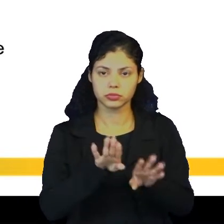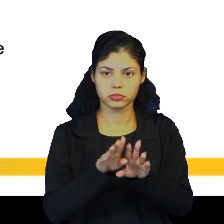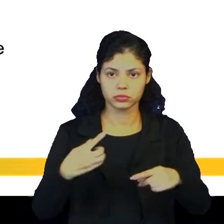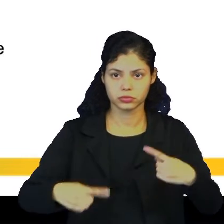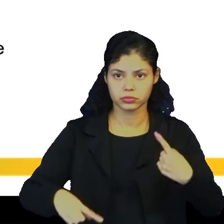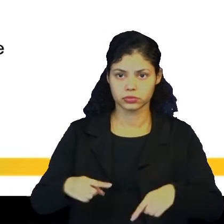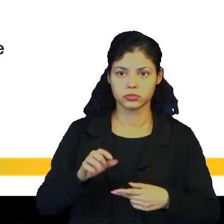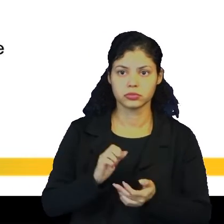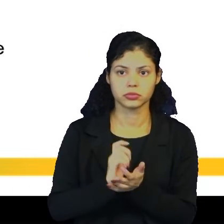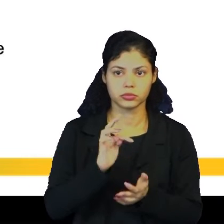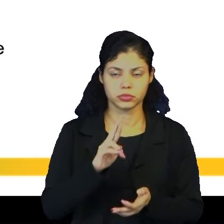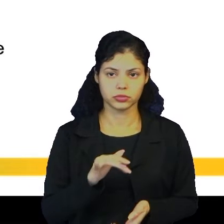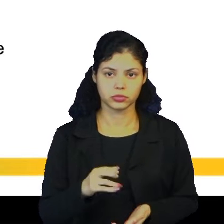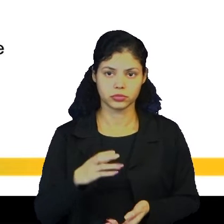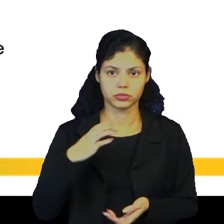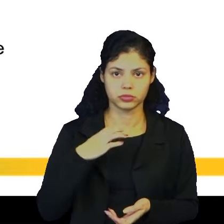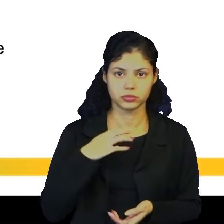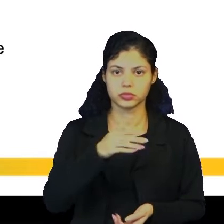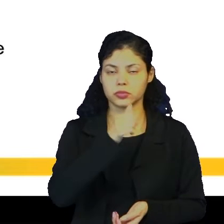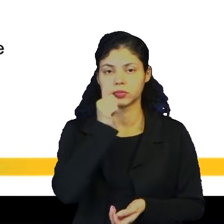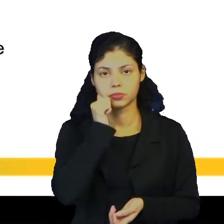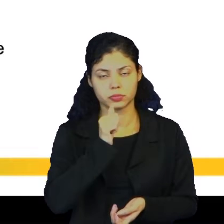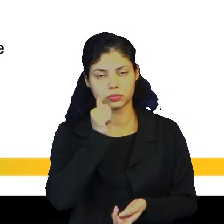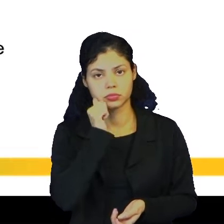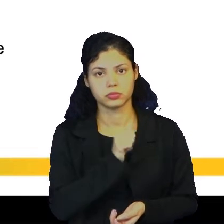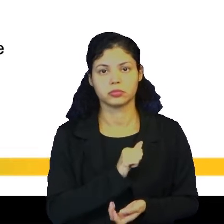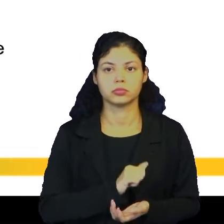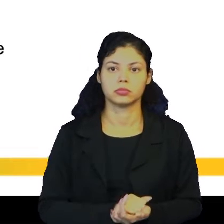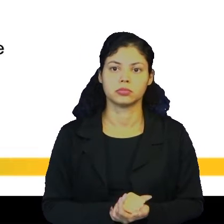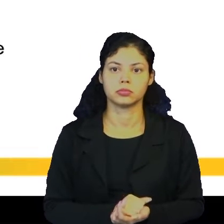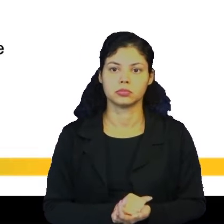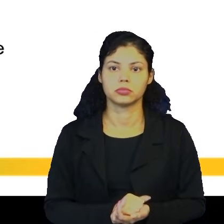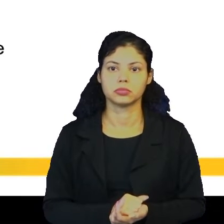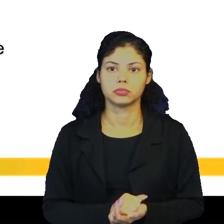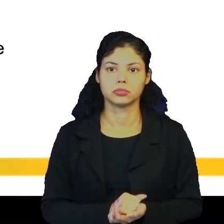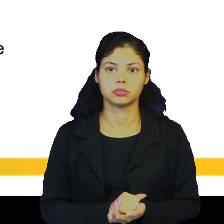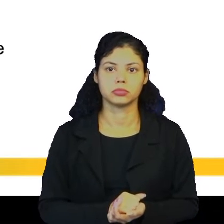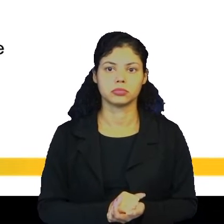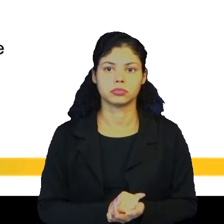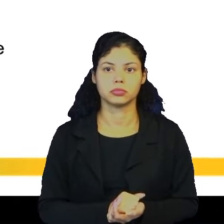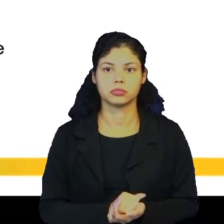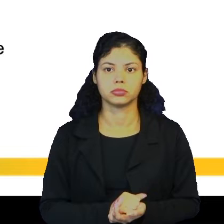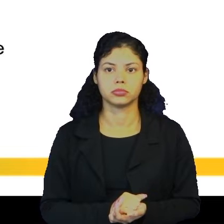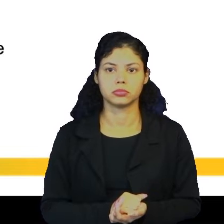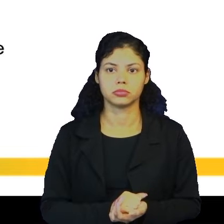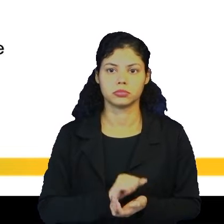minorias étnicas, religiosas, mulheres, né, grupos